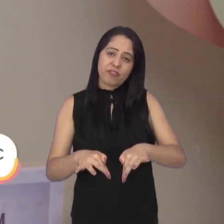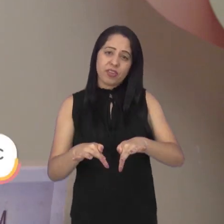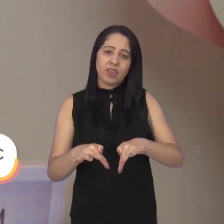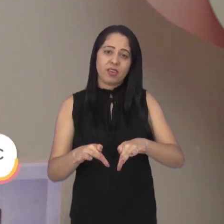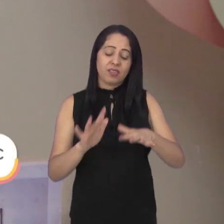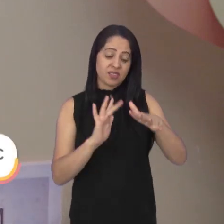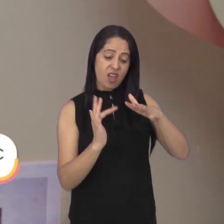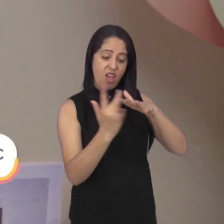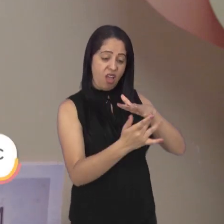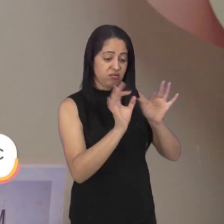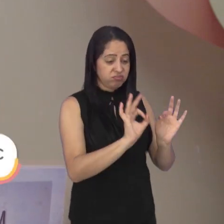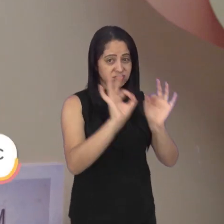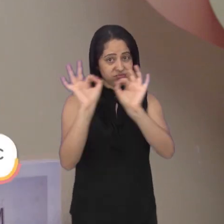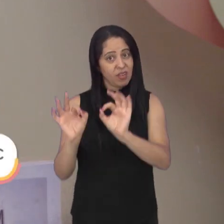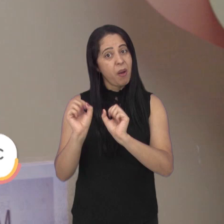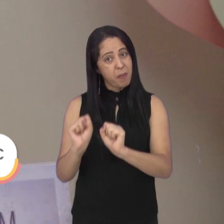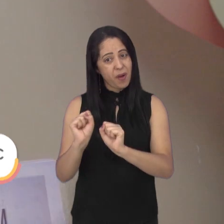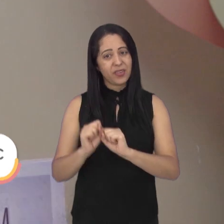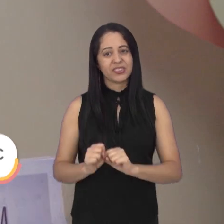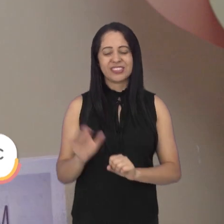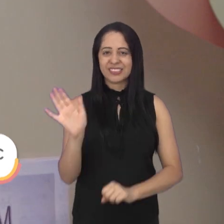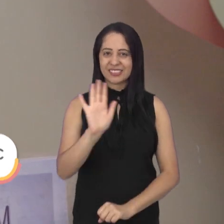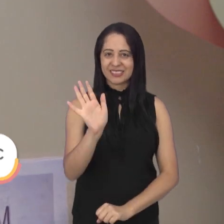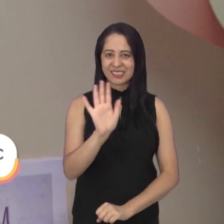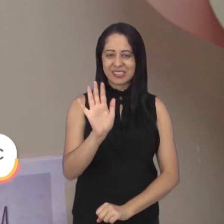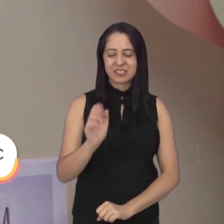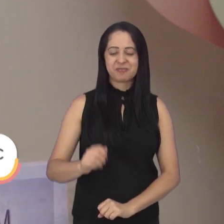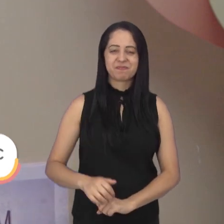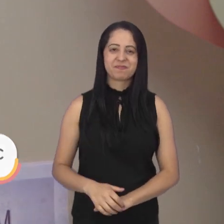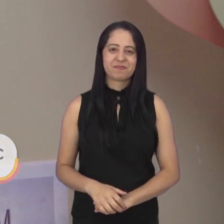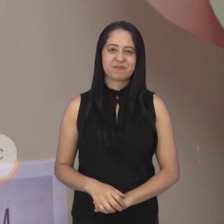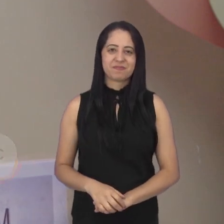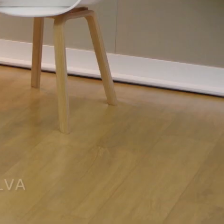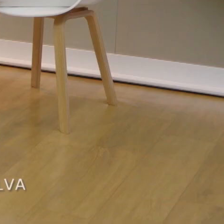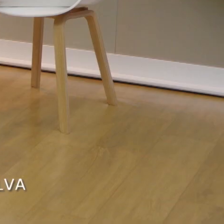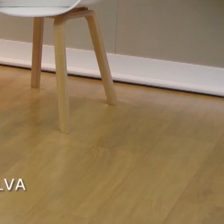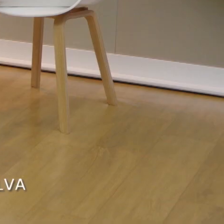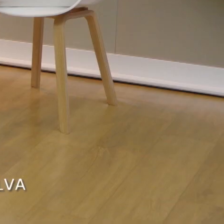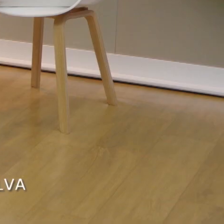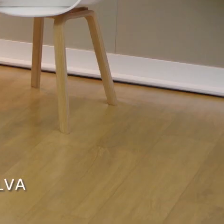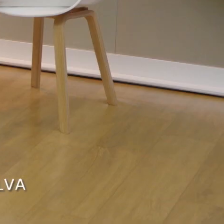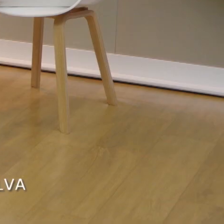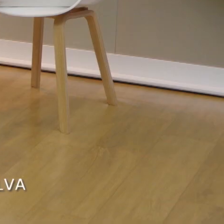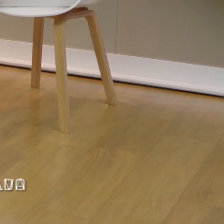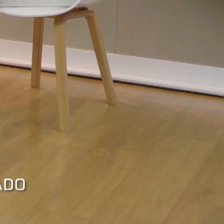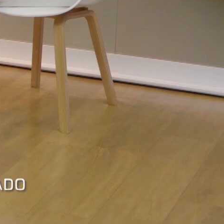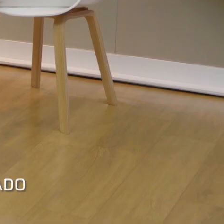hoje fica por aqui. Acompanhe a gente nas nossas redes sociais. Até a próxima!